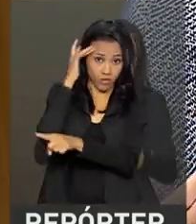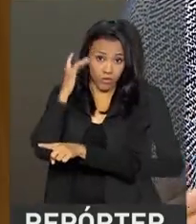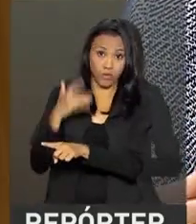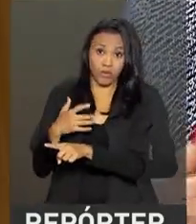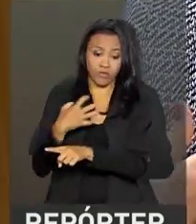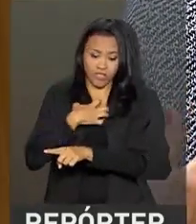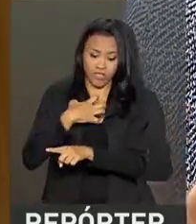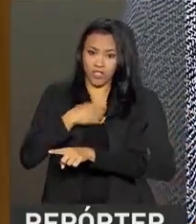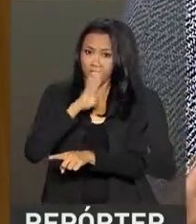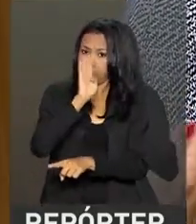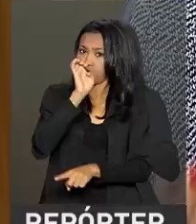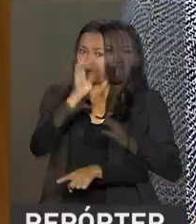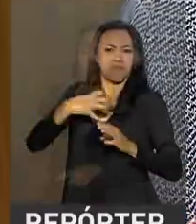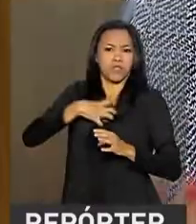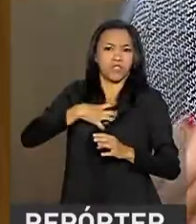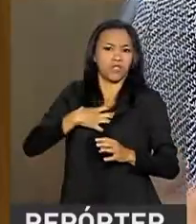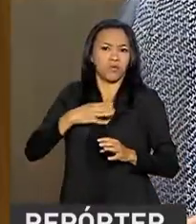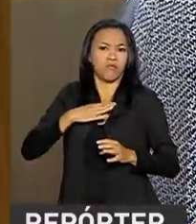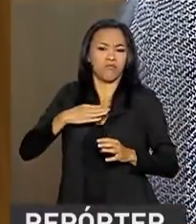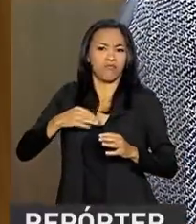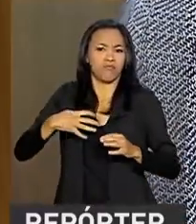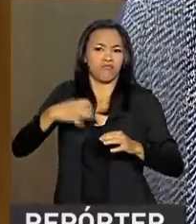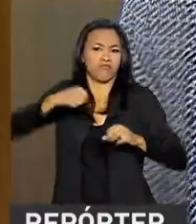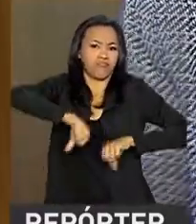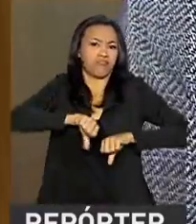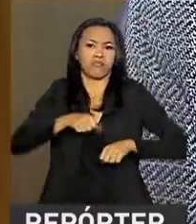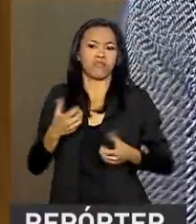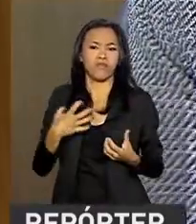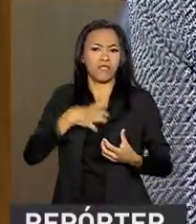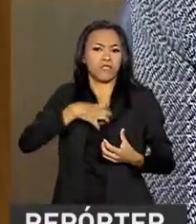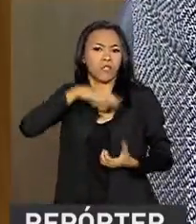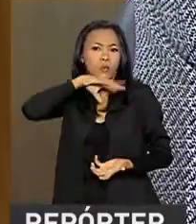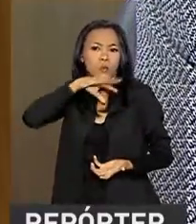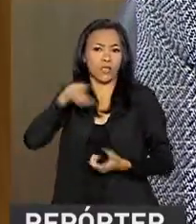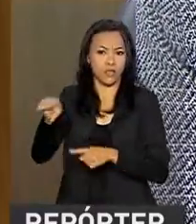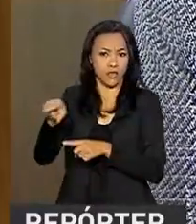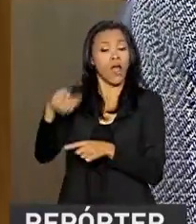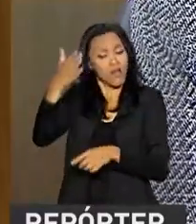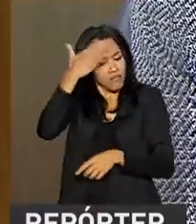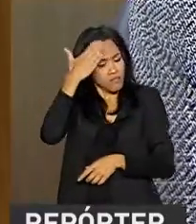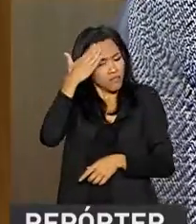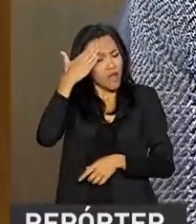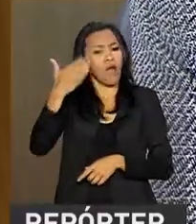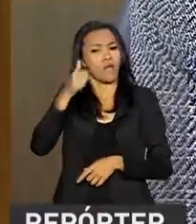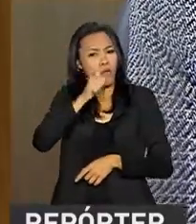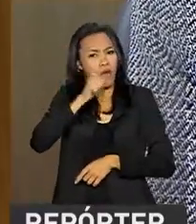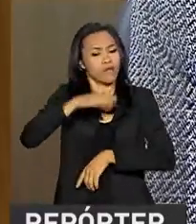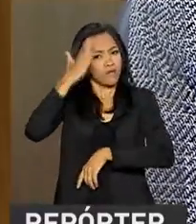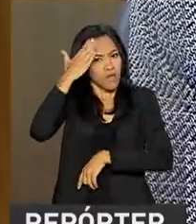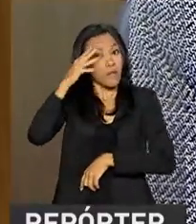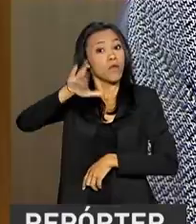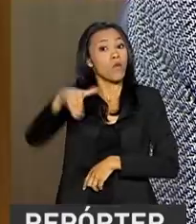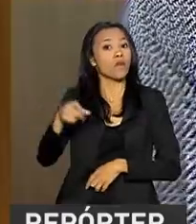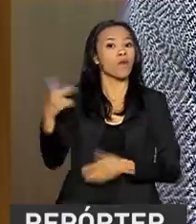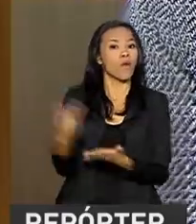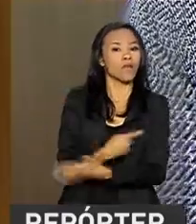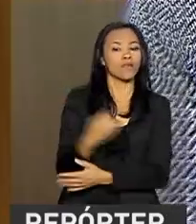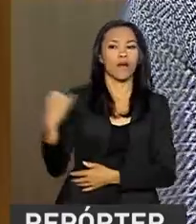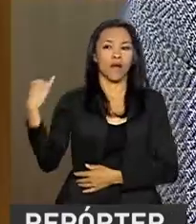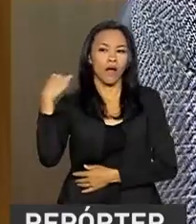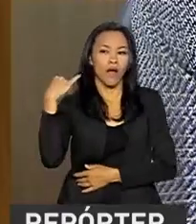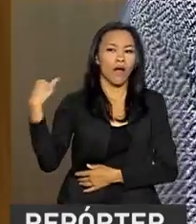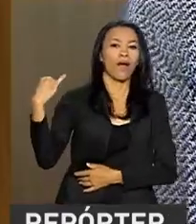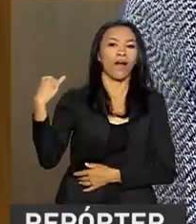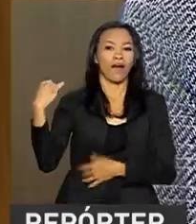portugal no entanto a mulher sá muito bem o que é quando ela está sendo importunada quando está sendo assediada do de